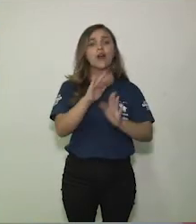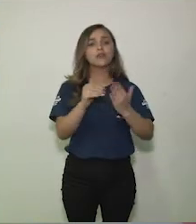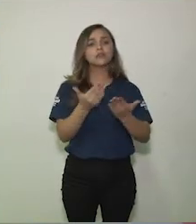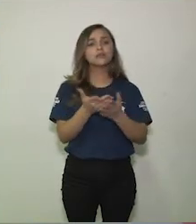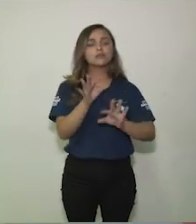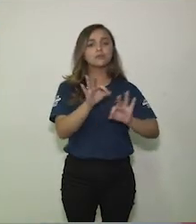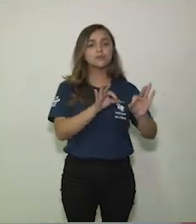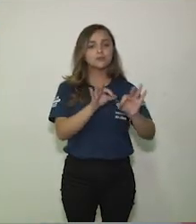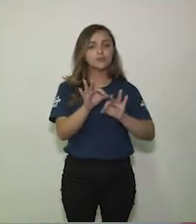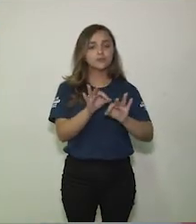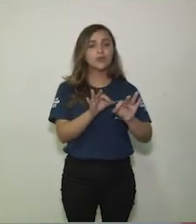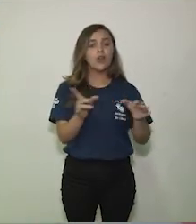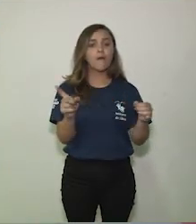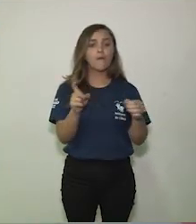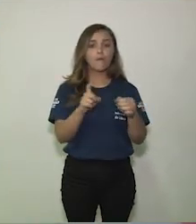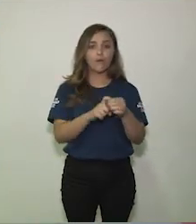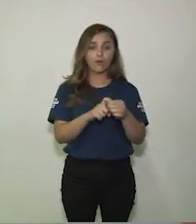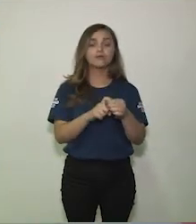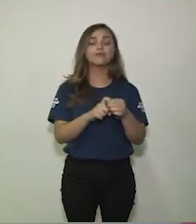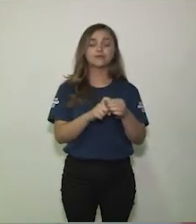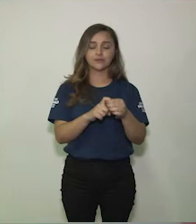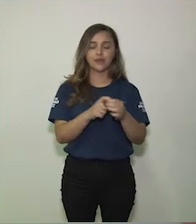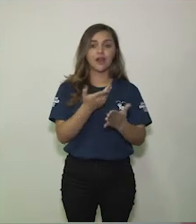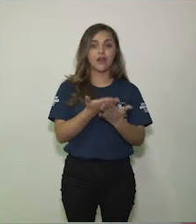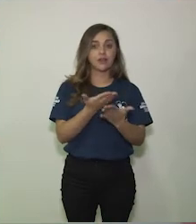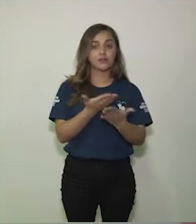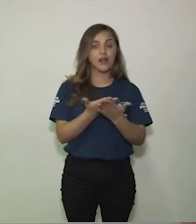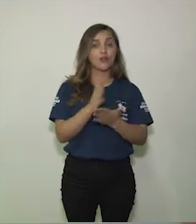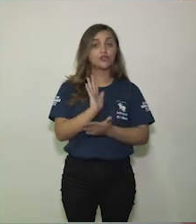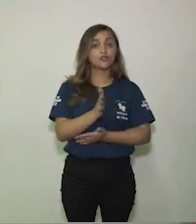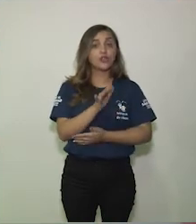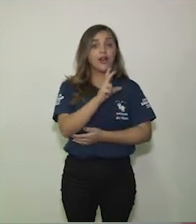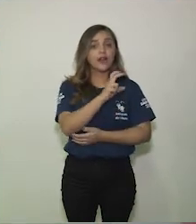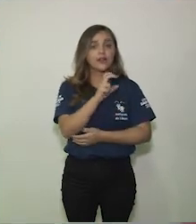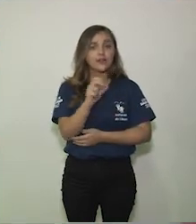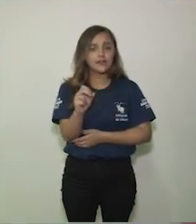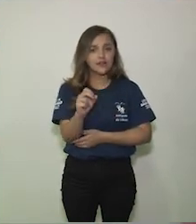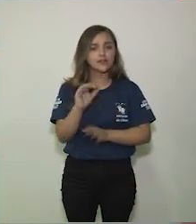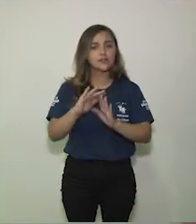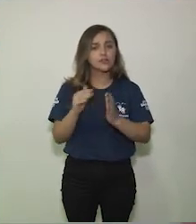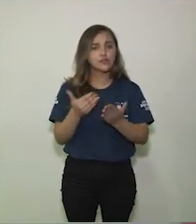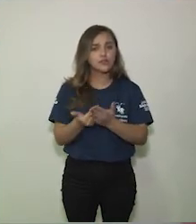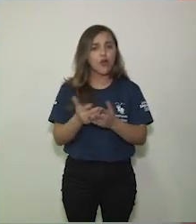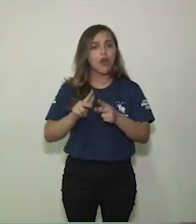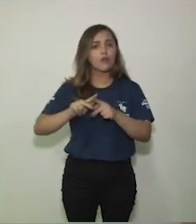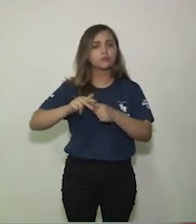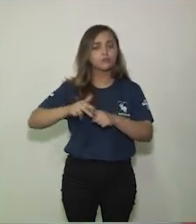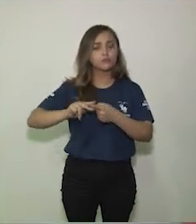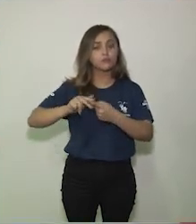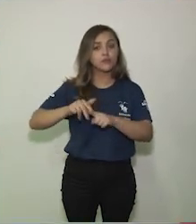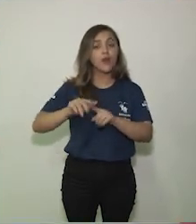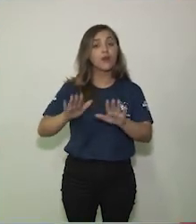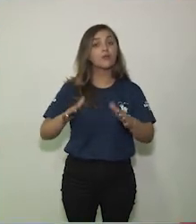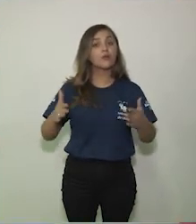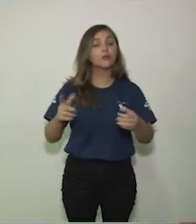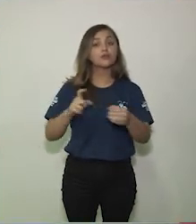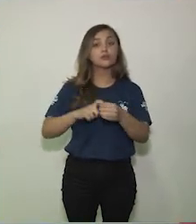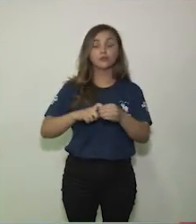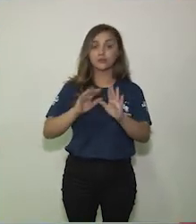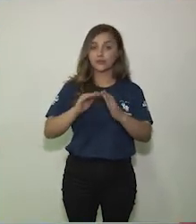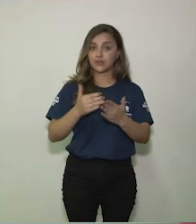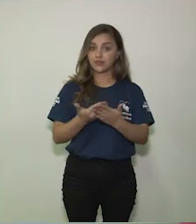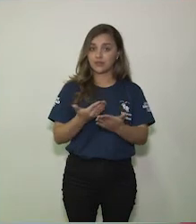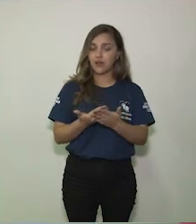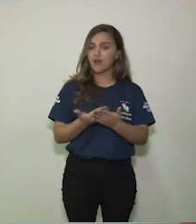às aulas. São mais de 500 escolas em reforma para que, quando as aulas retornem, a gente não